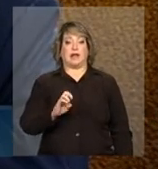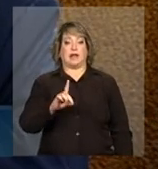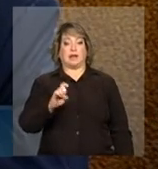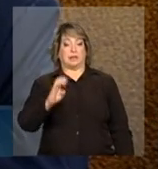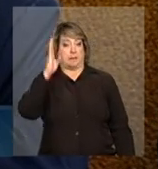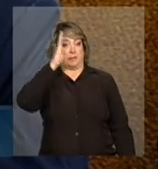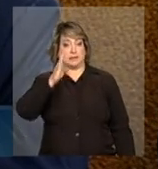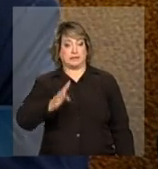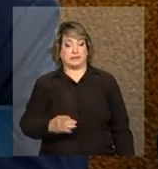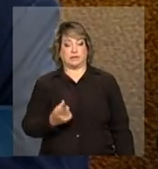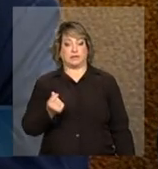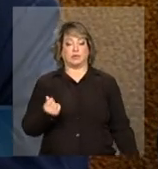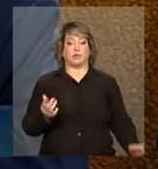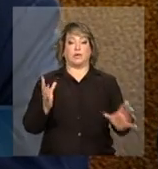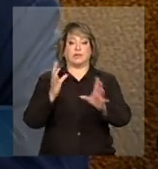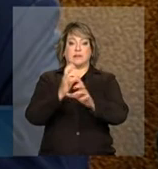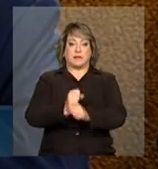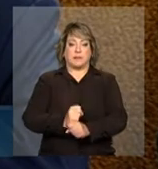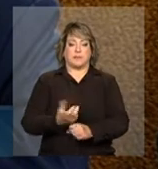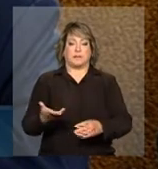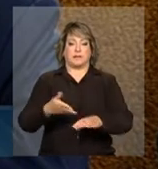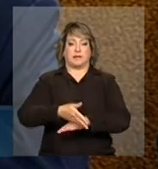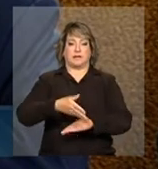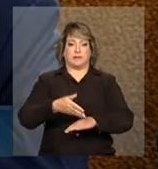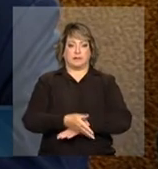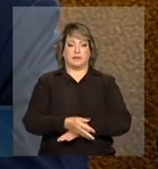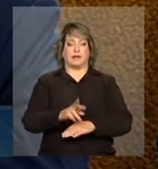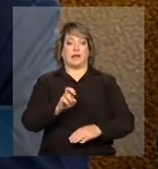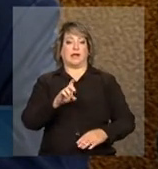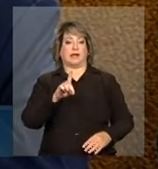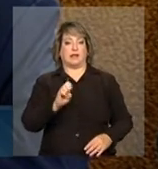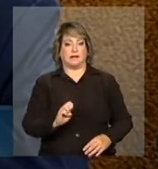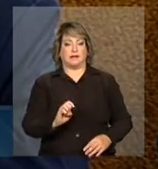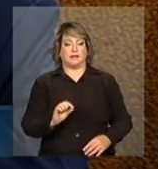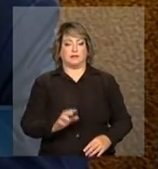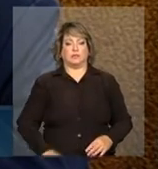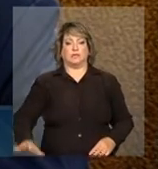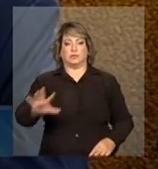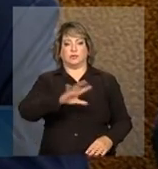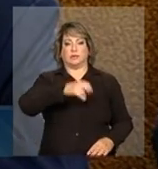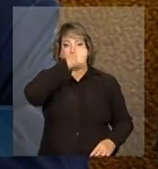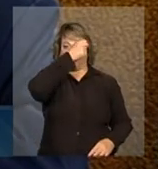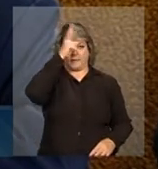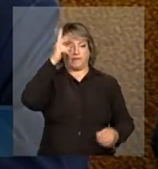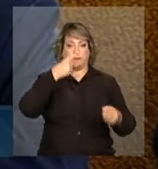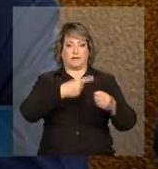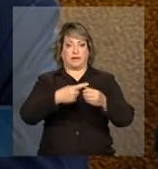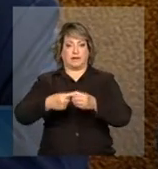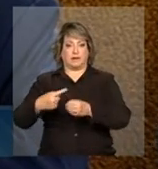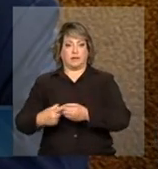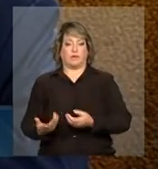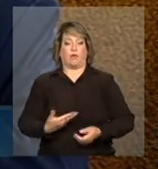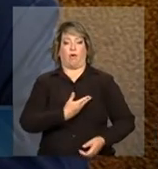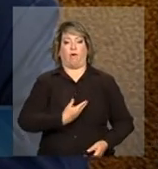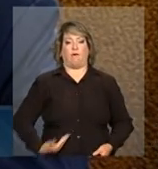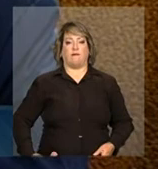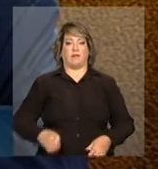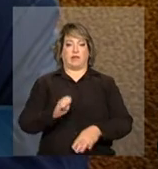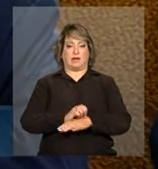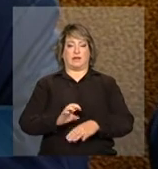de Orçamento Participativo, que é uma rede das prefeituras e governos de Estado que